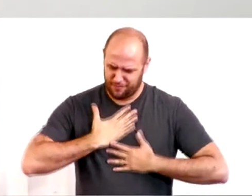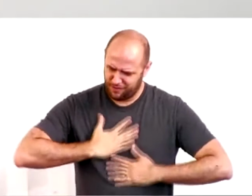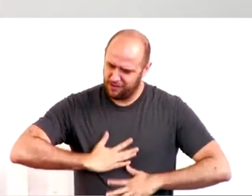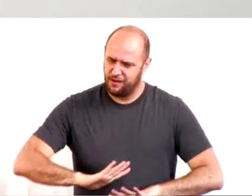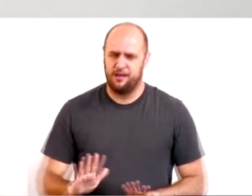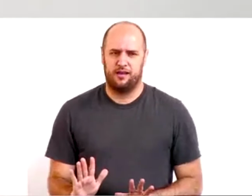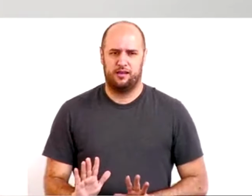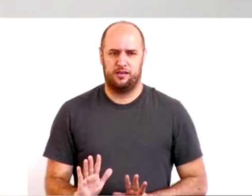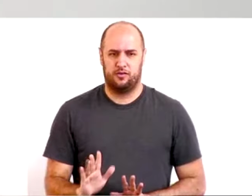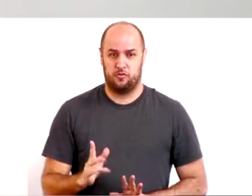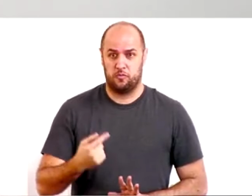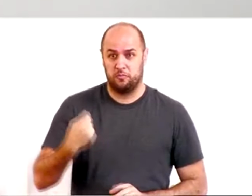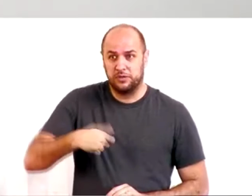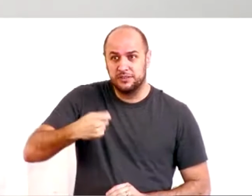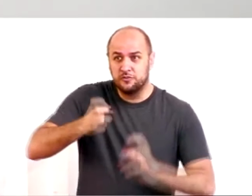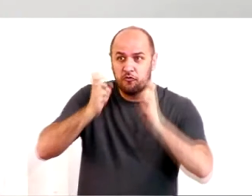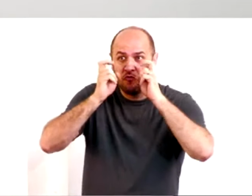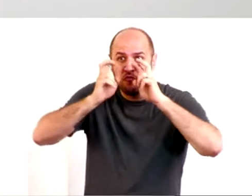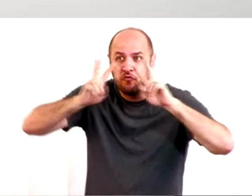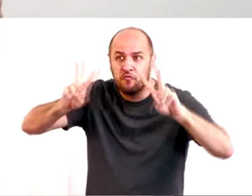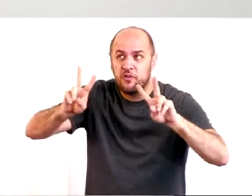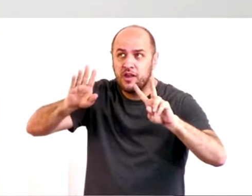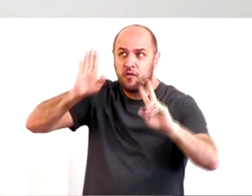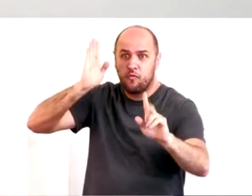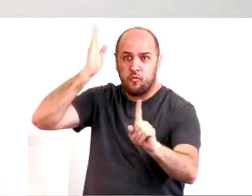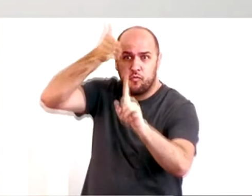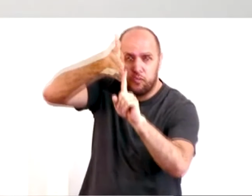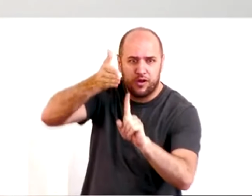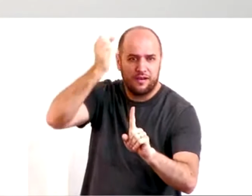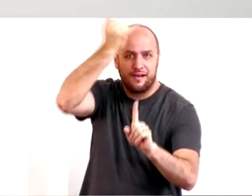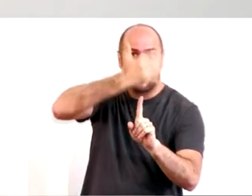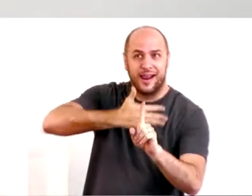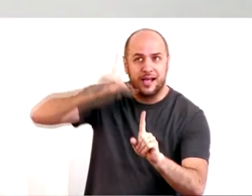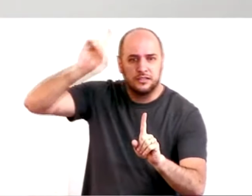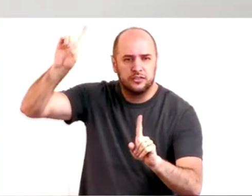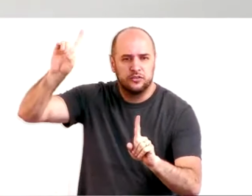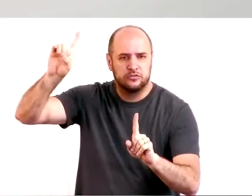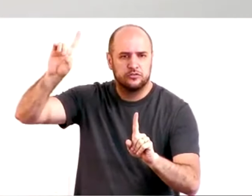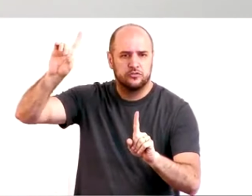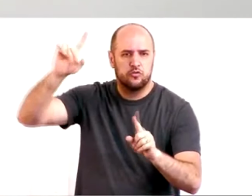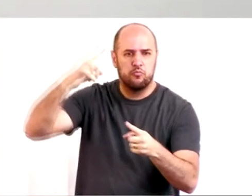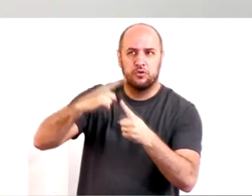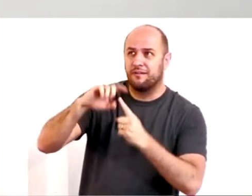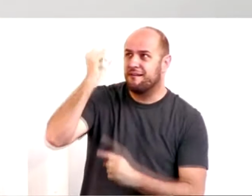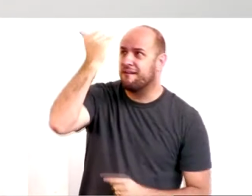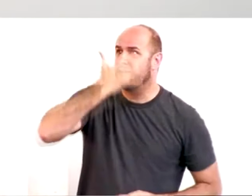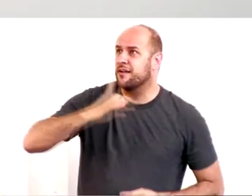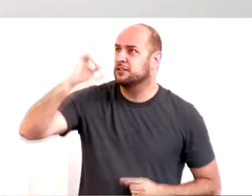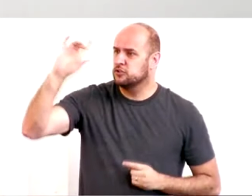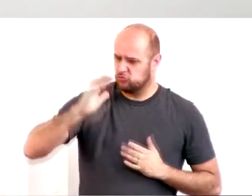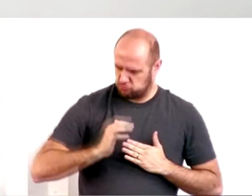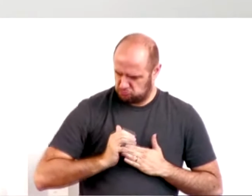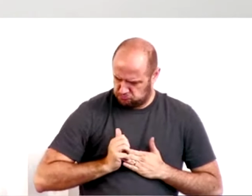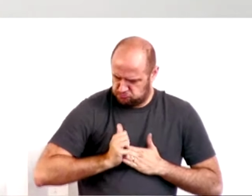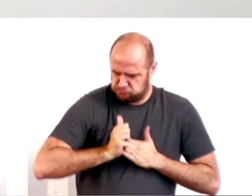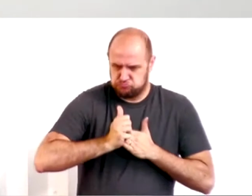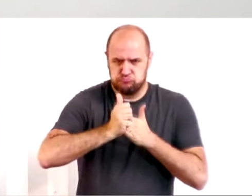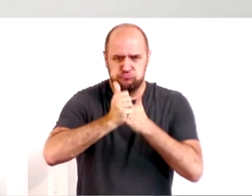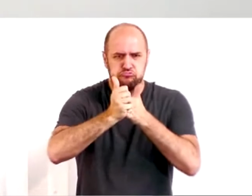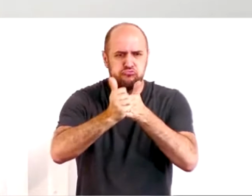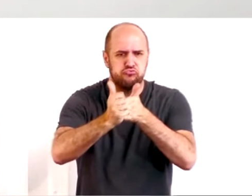como perspectiva a graça de Deus que nos educa, que nos pega pela mão. É a graça quem muda